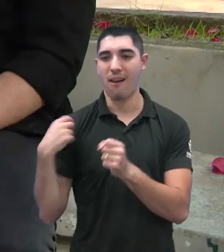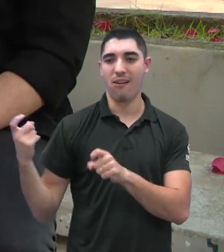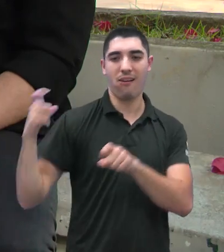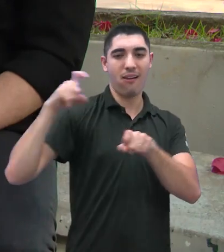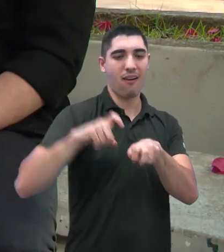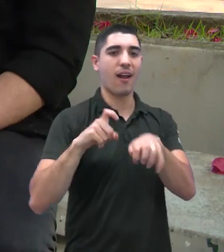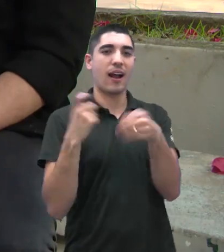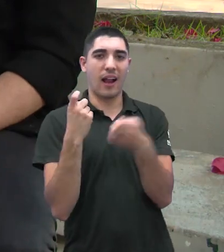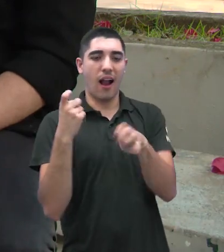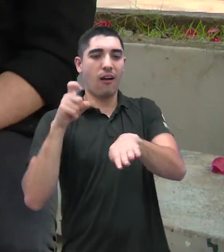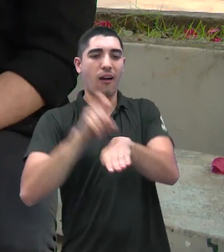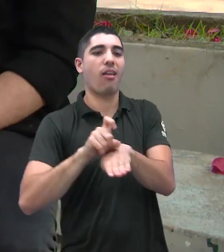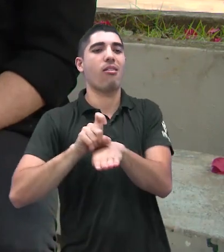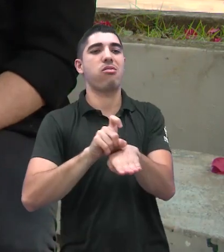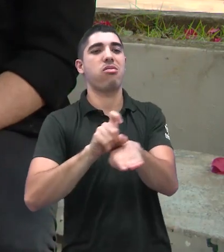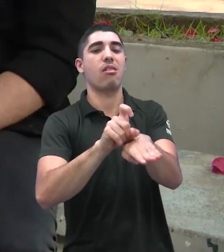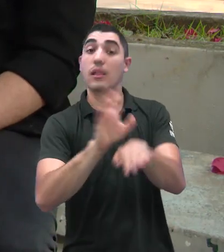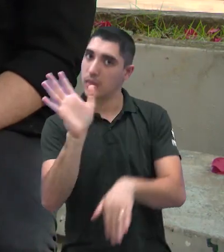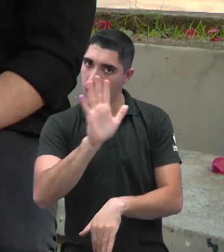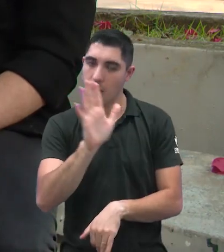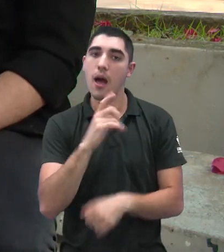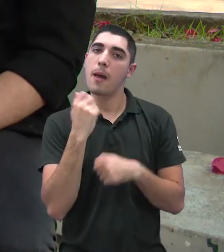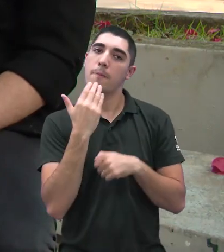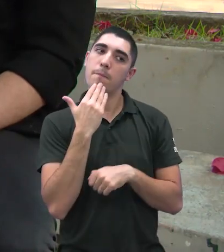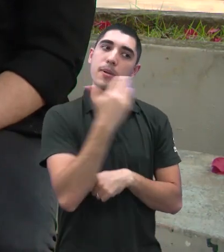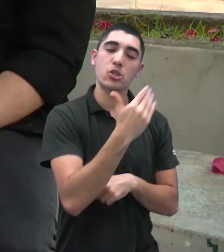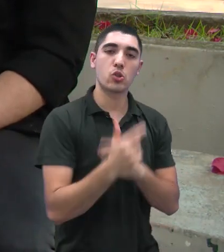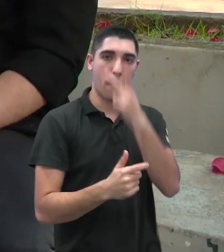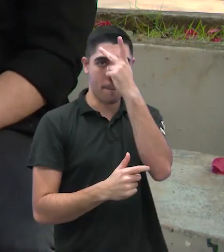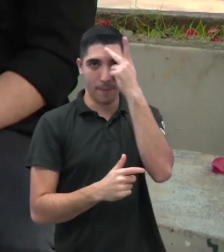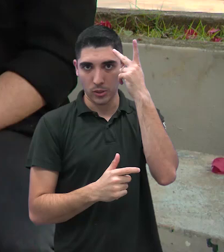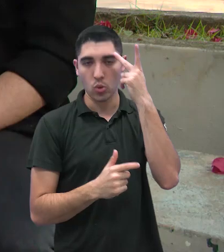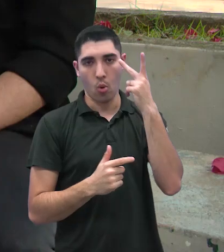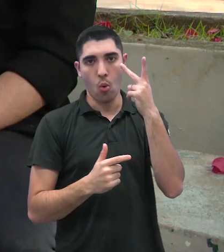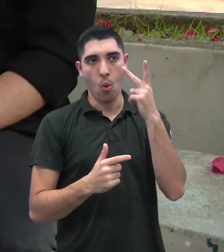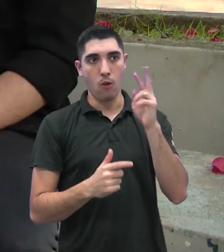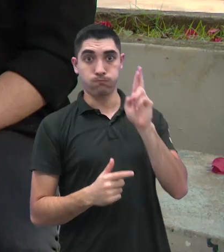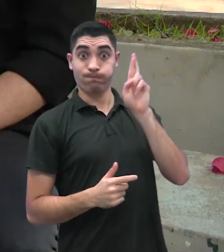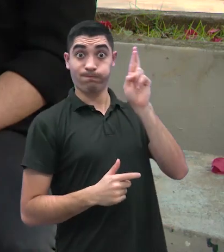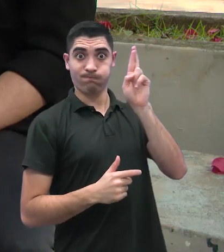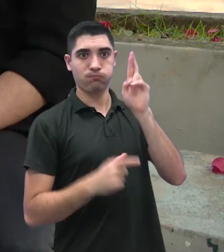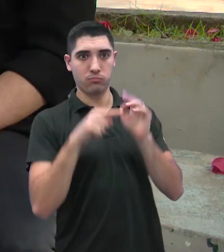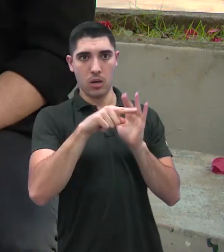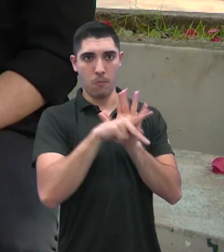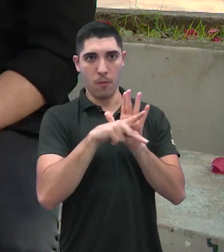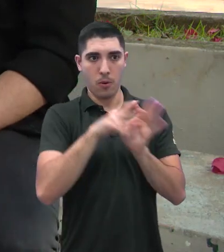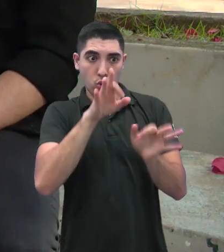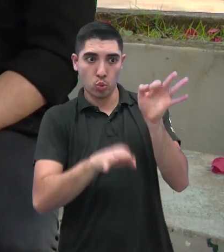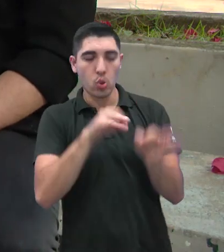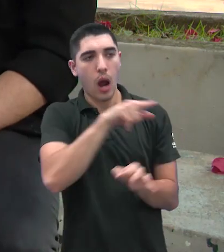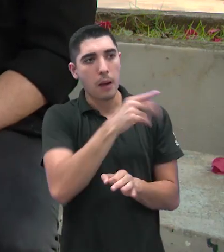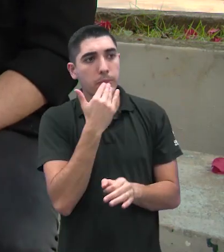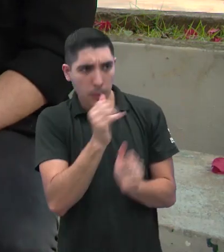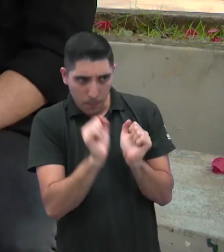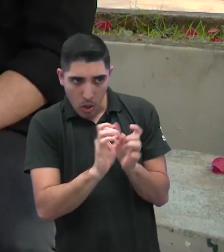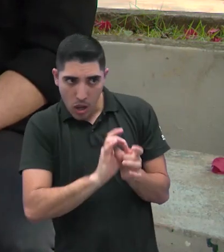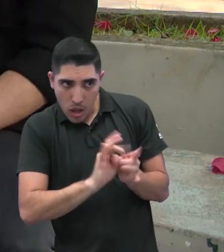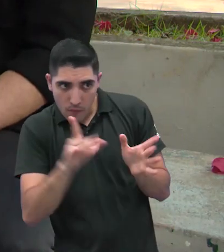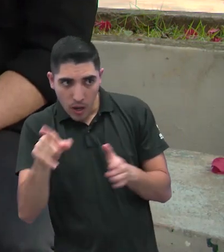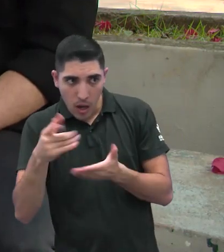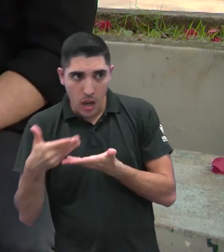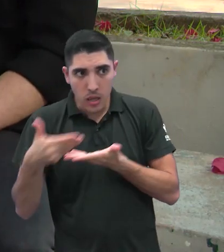crime isso. Aí a gente também pediu para o promotor que está cuidando do caso, ele deu uma autorização e a gente